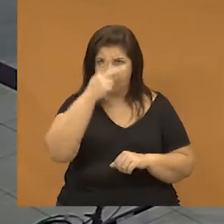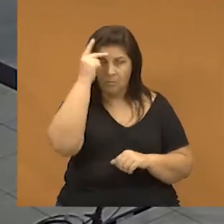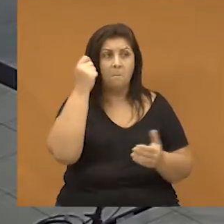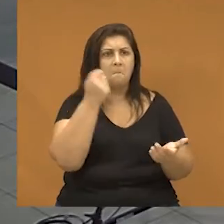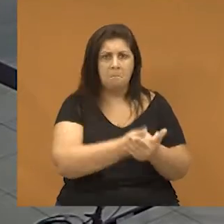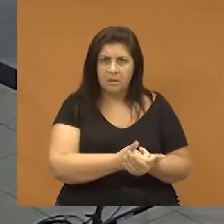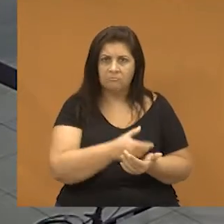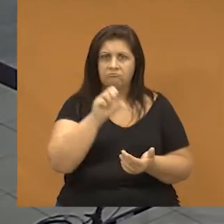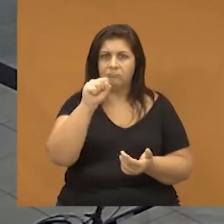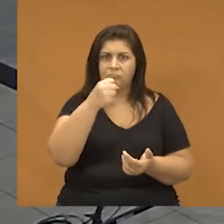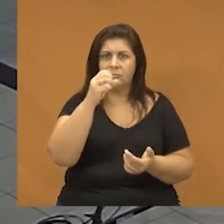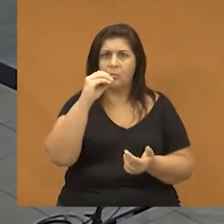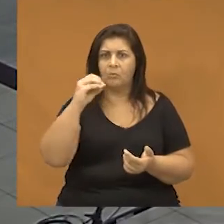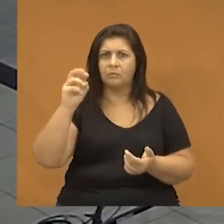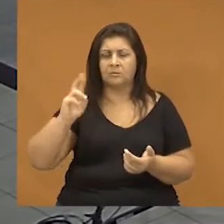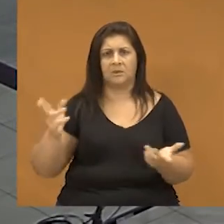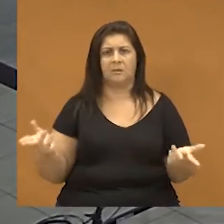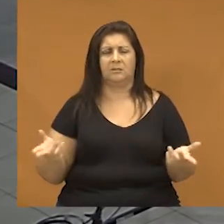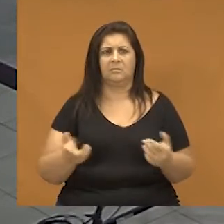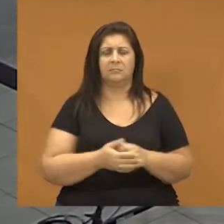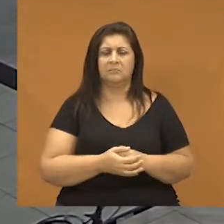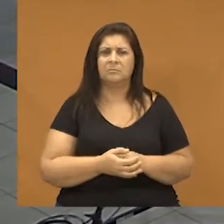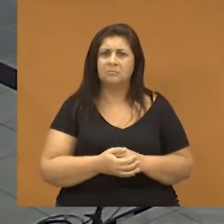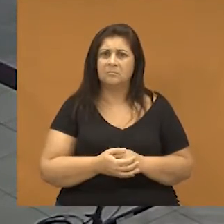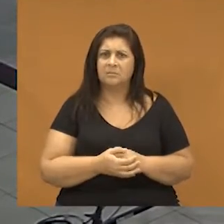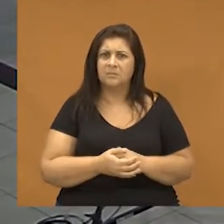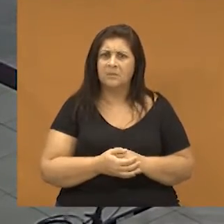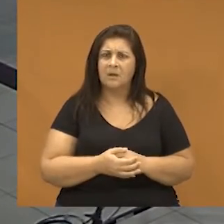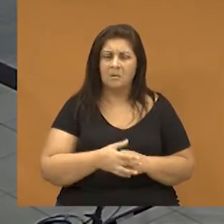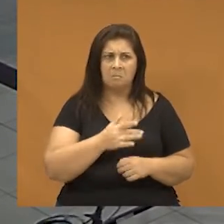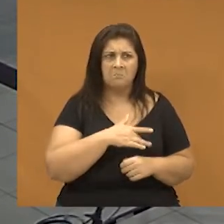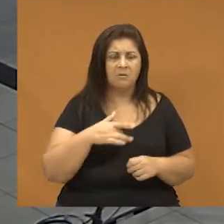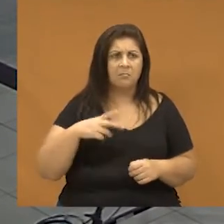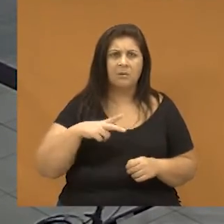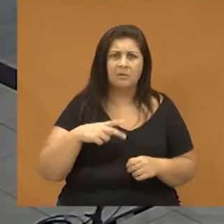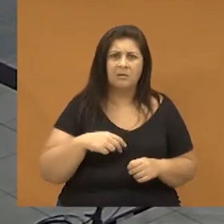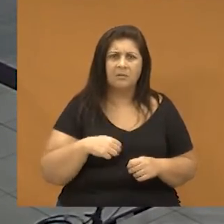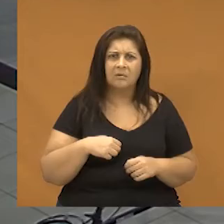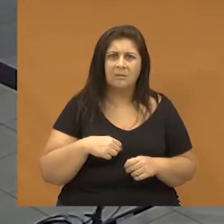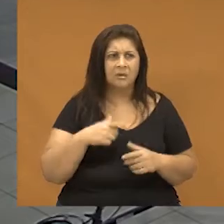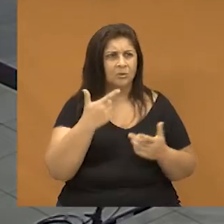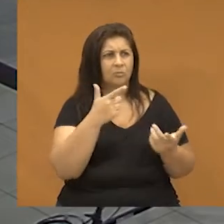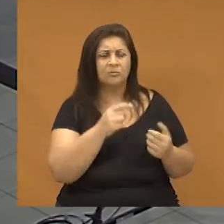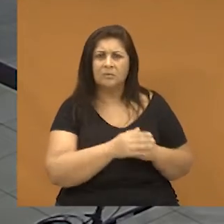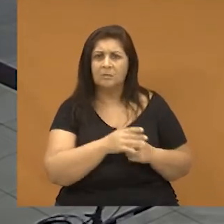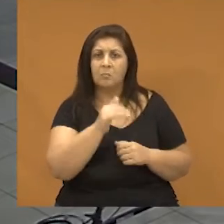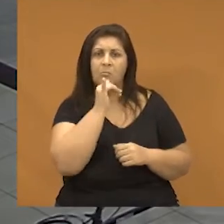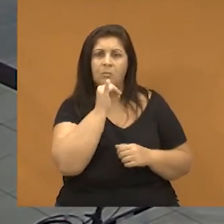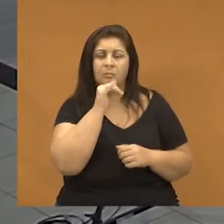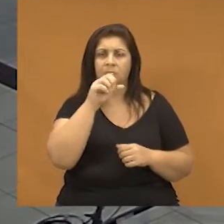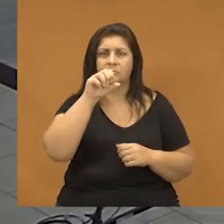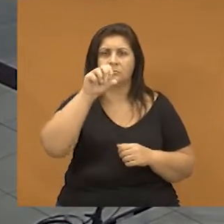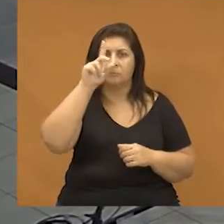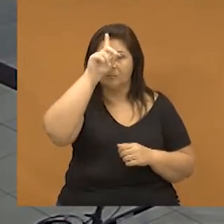convênio. Será que na hora desse convênio ele não tem o pensamento de dizer que do Hospital São Francisco,